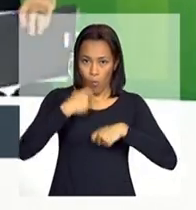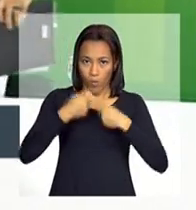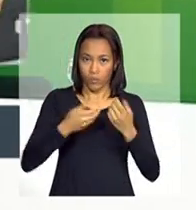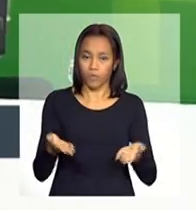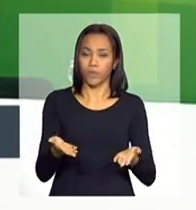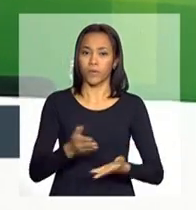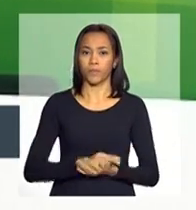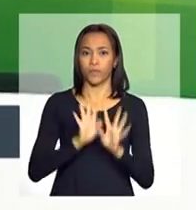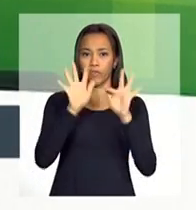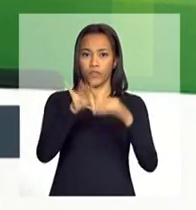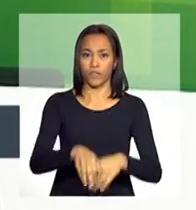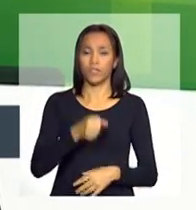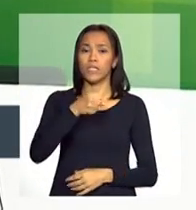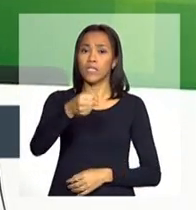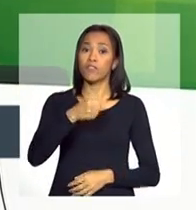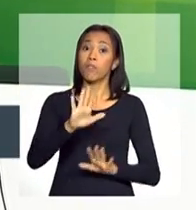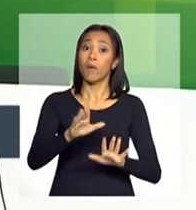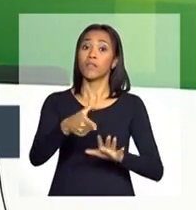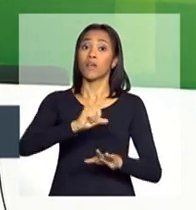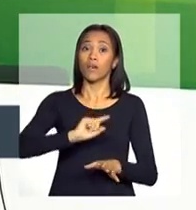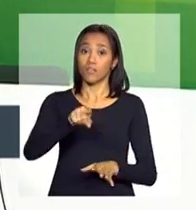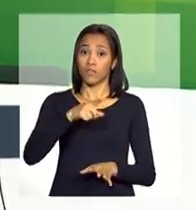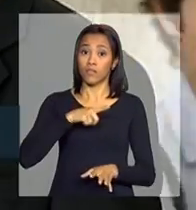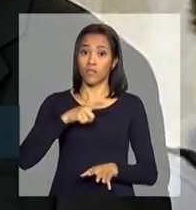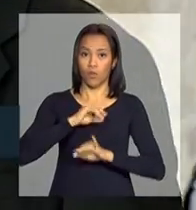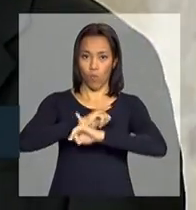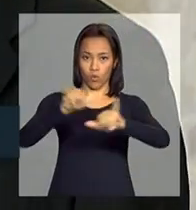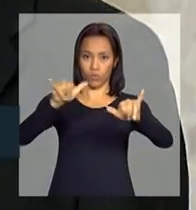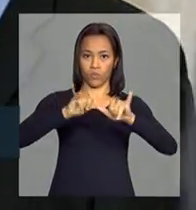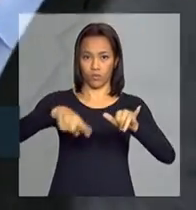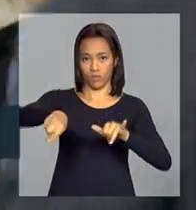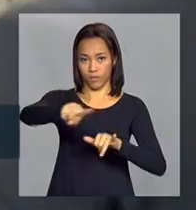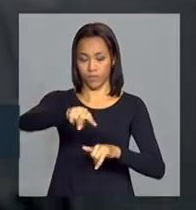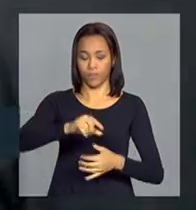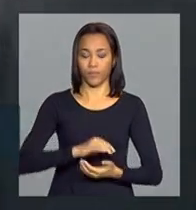entrevista tá encerrada mas antes de vocês saírem o porta-voz tem um anúncio a